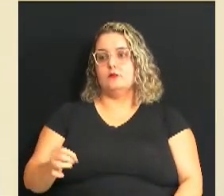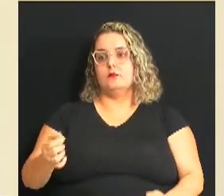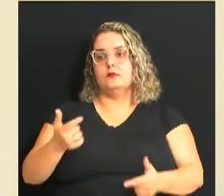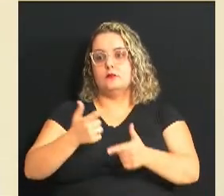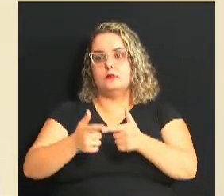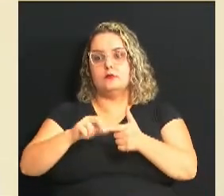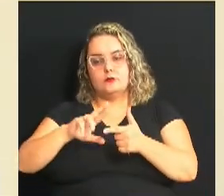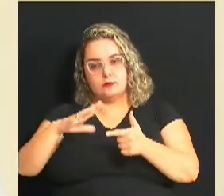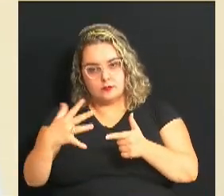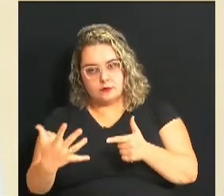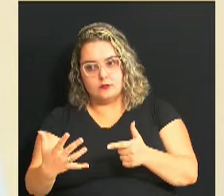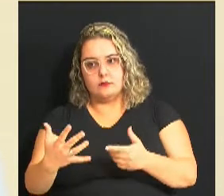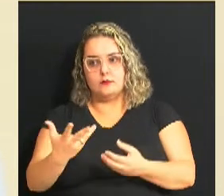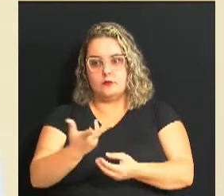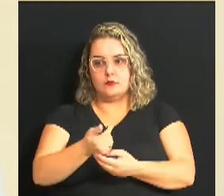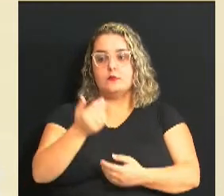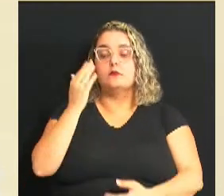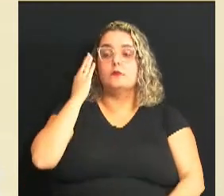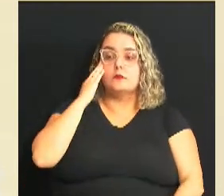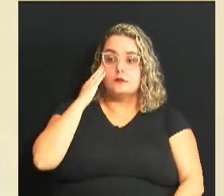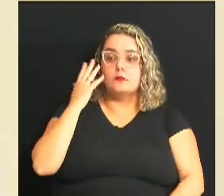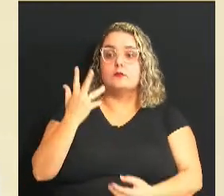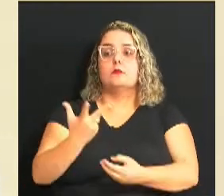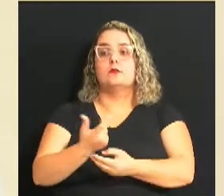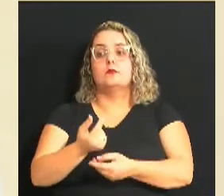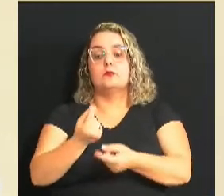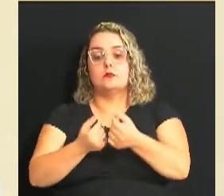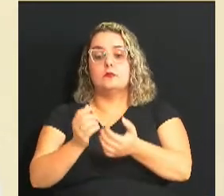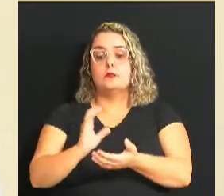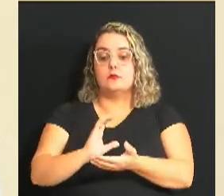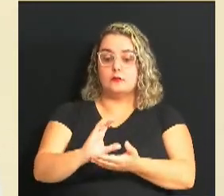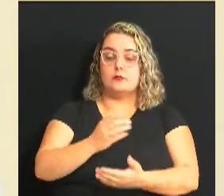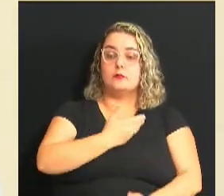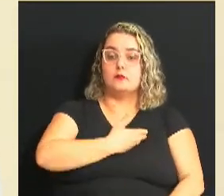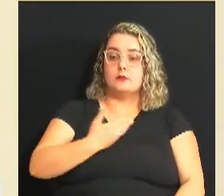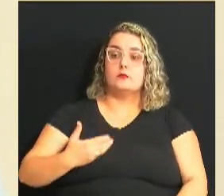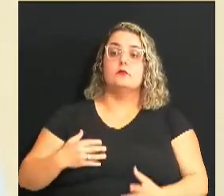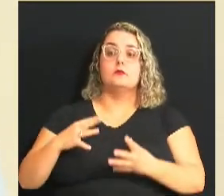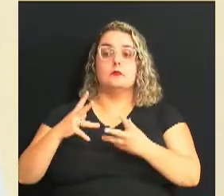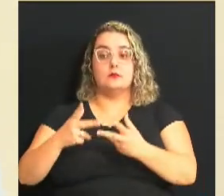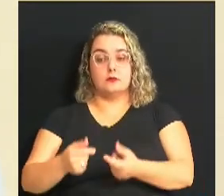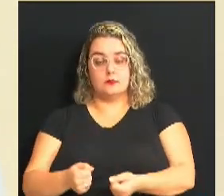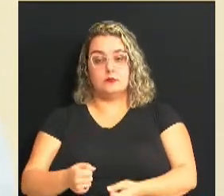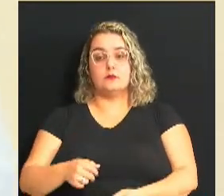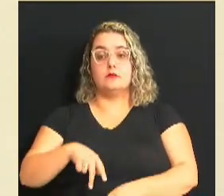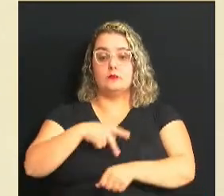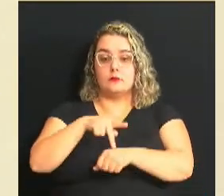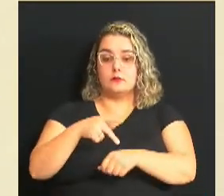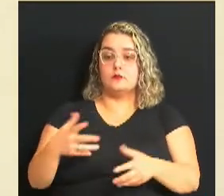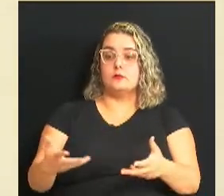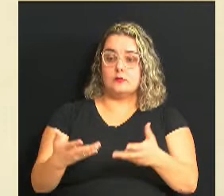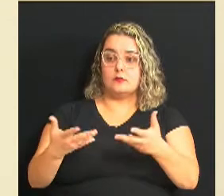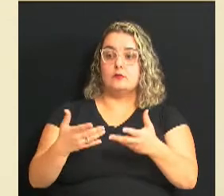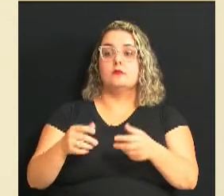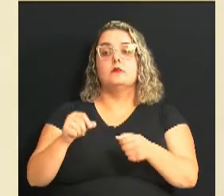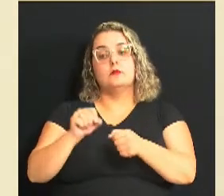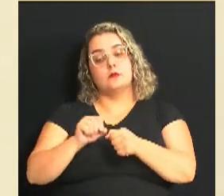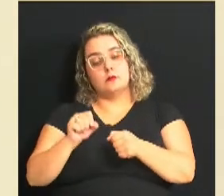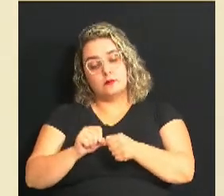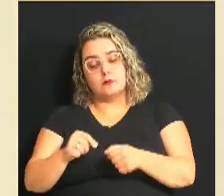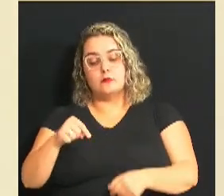conceitualmente. Sabendo que a arte precisa de investimento público, é que todos os países fomentam, como a gente faz e busca fazer aqui no